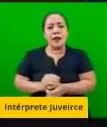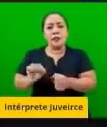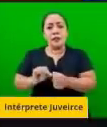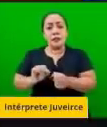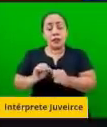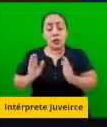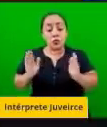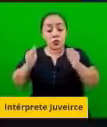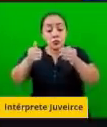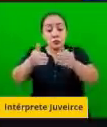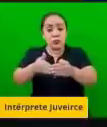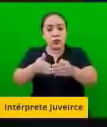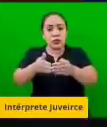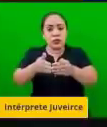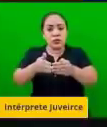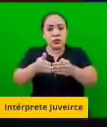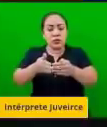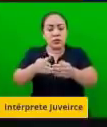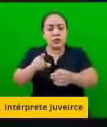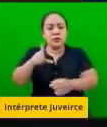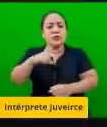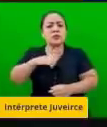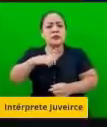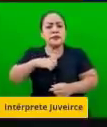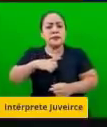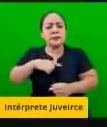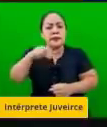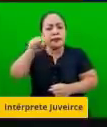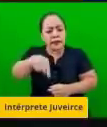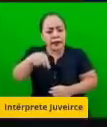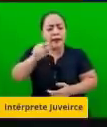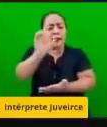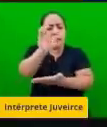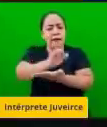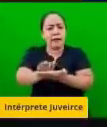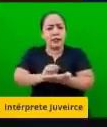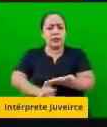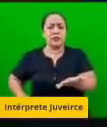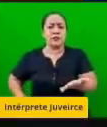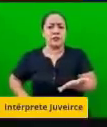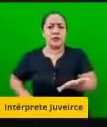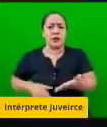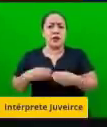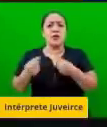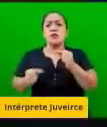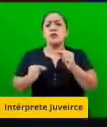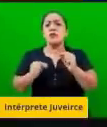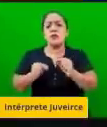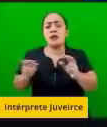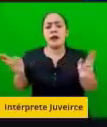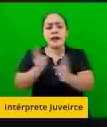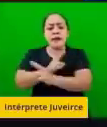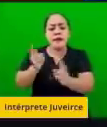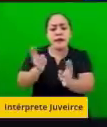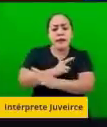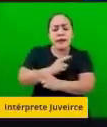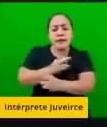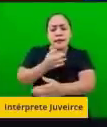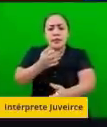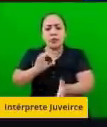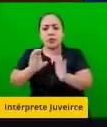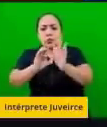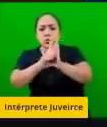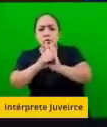aquela atividade. Ou seja, eu preciso fazer uma inter-relação entre o conteúdo, o